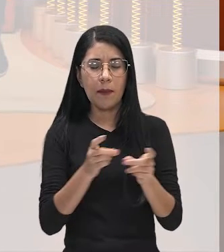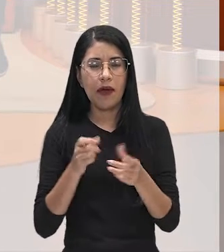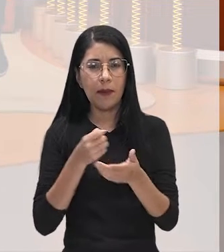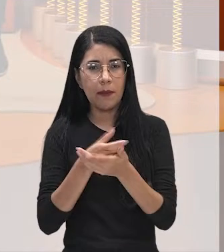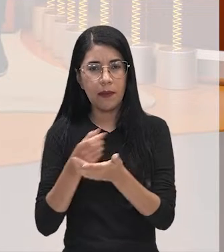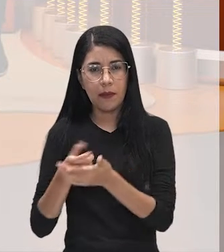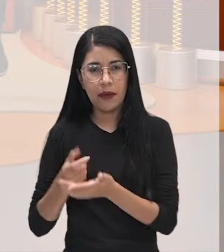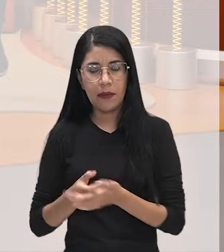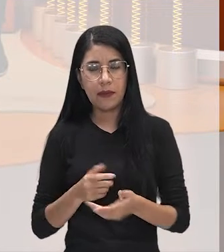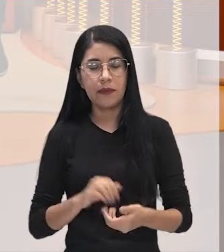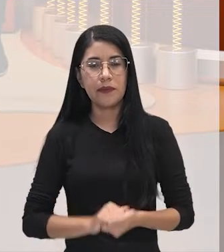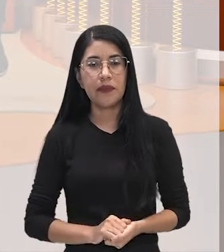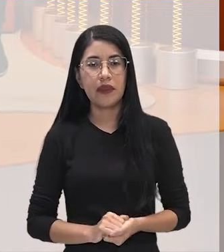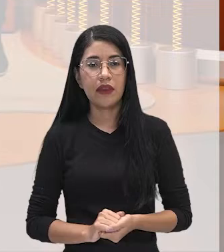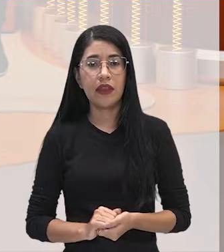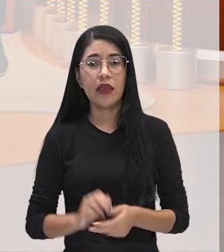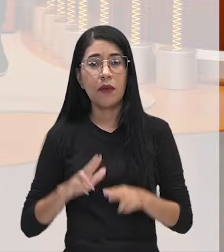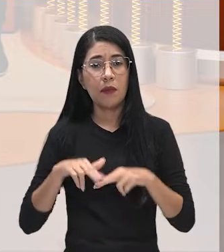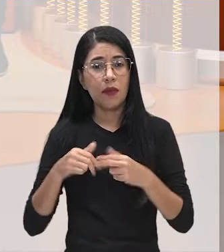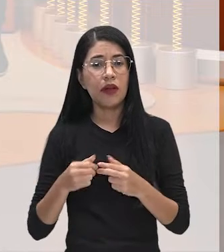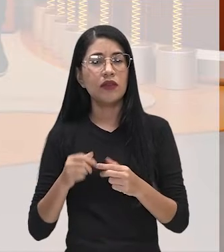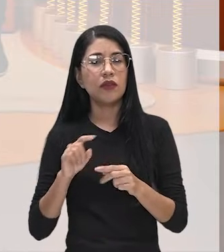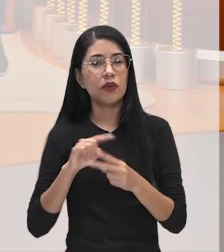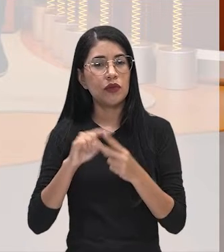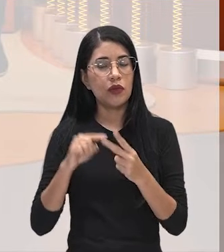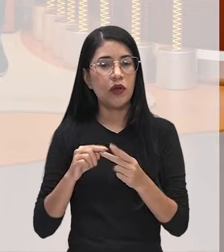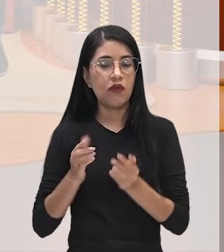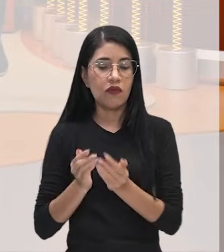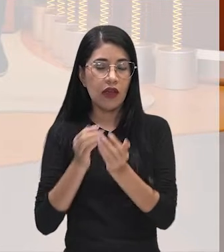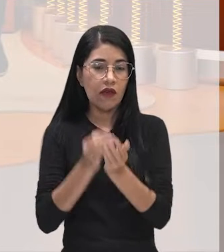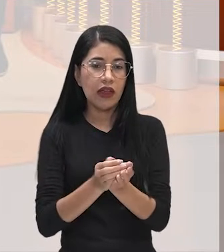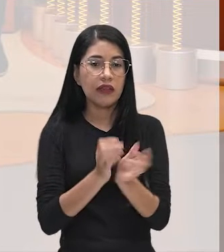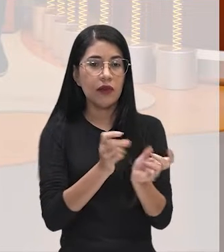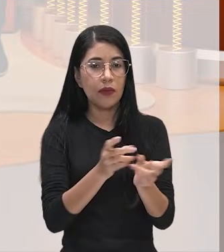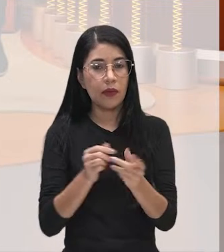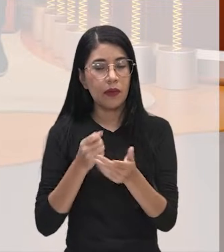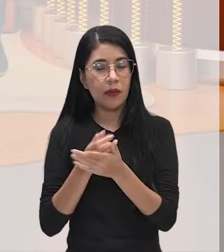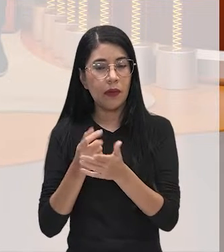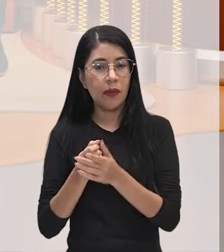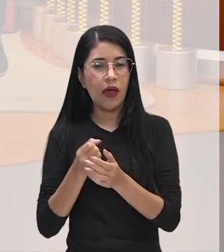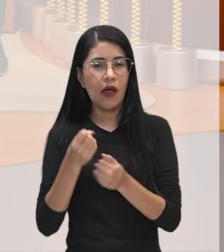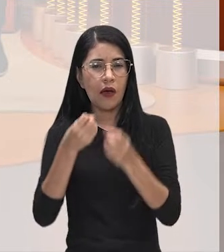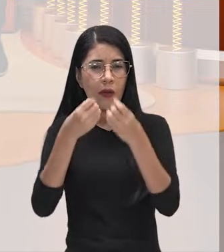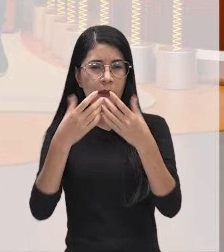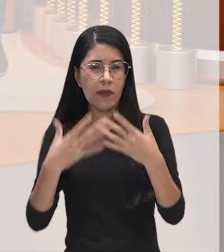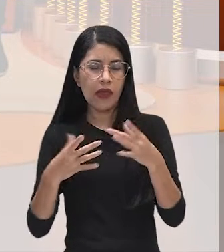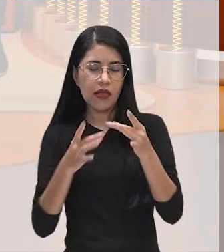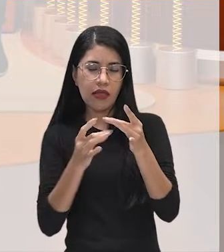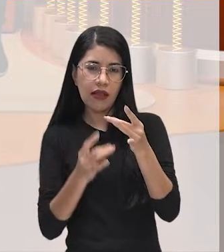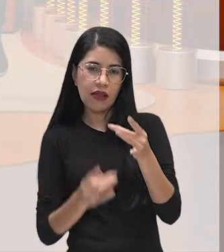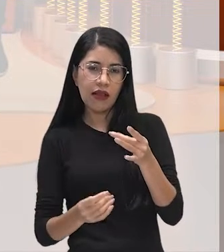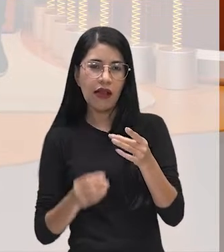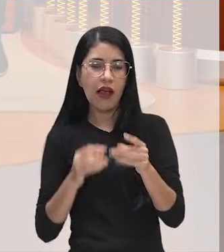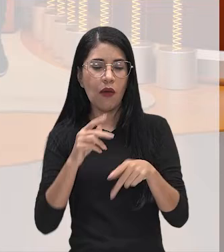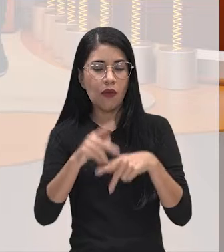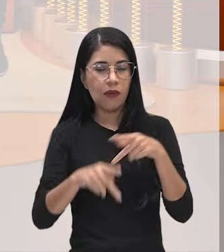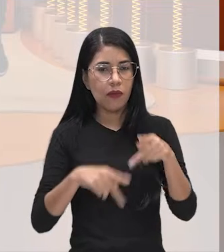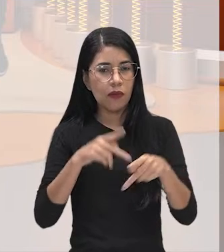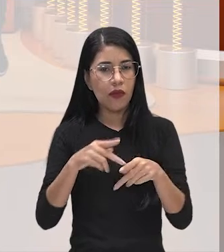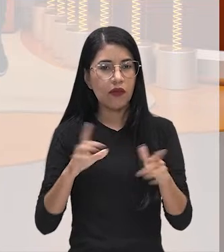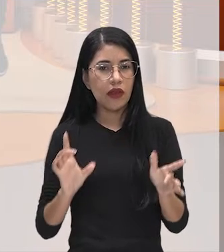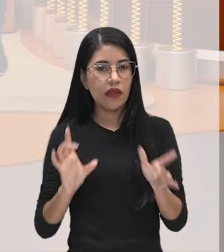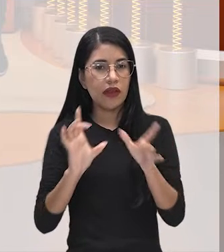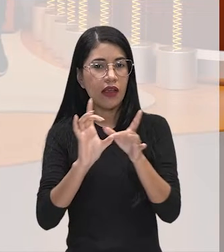tá? Então, navegação e comércio, para a gente começar, então, a caracterizar esse povo aí